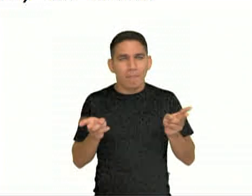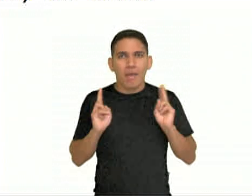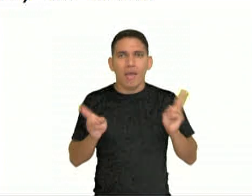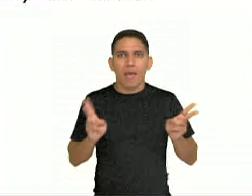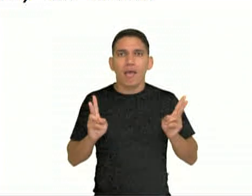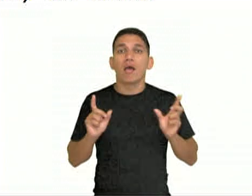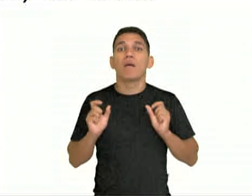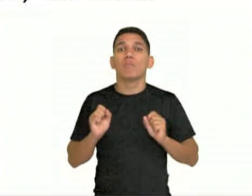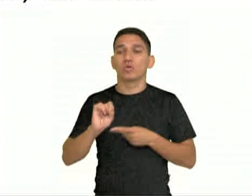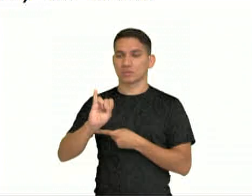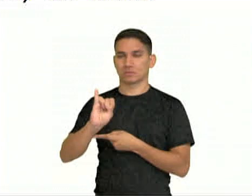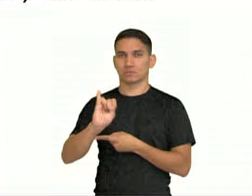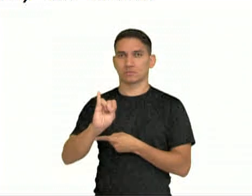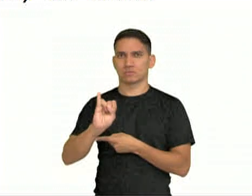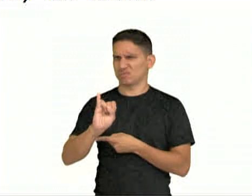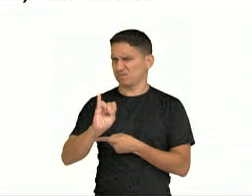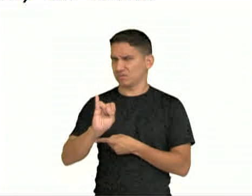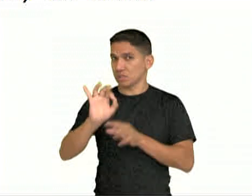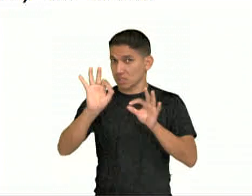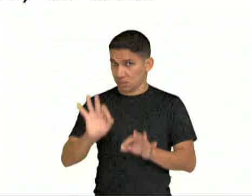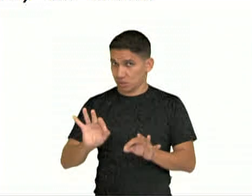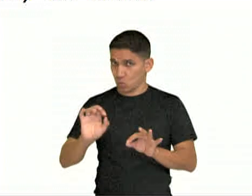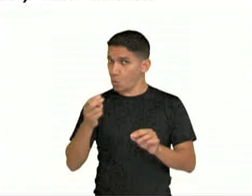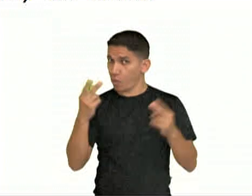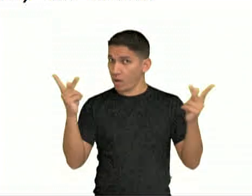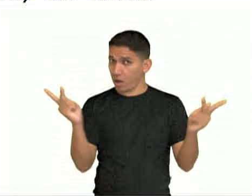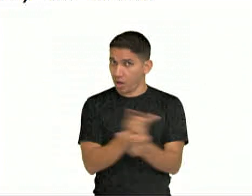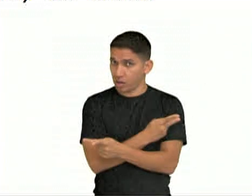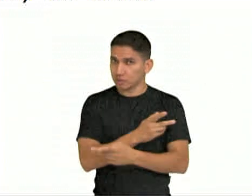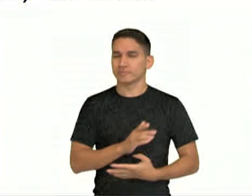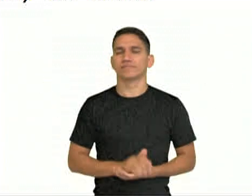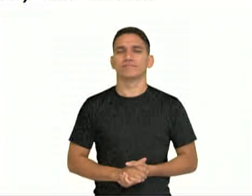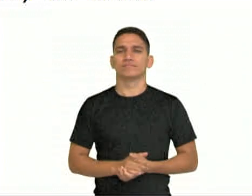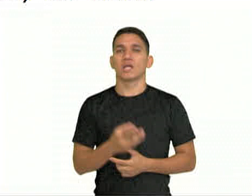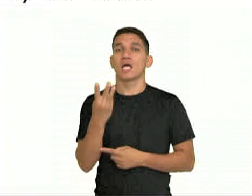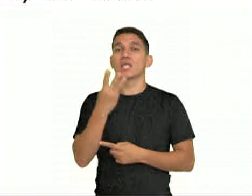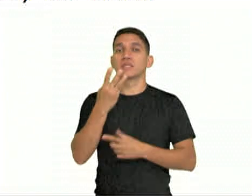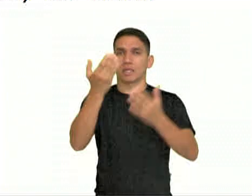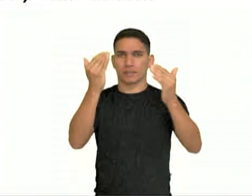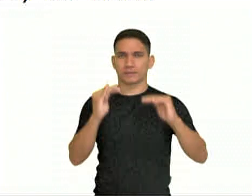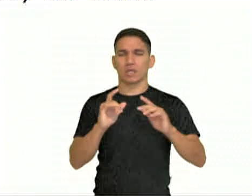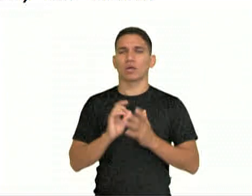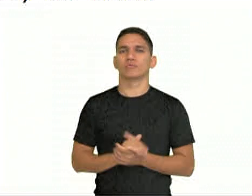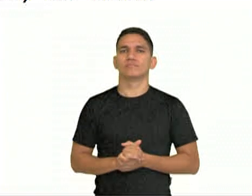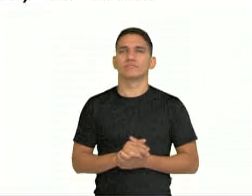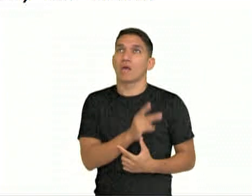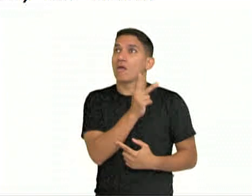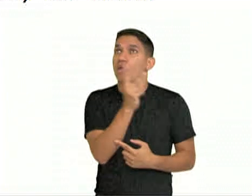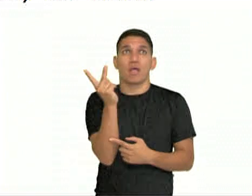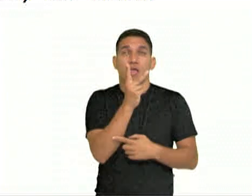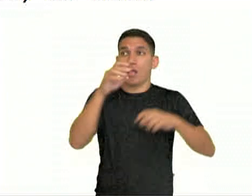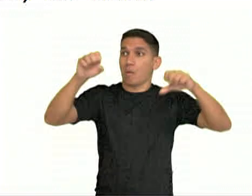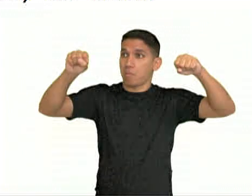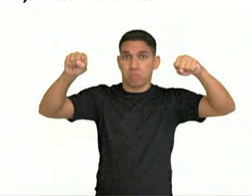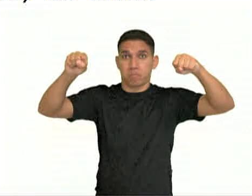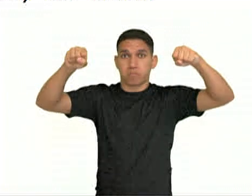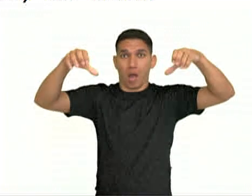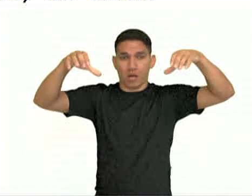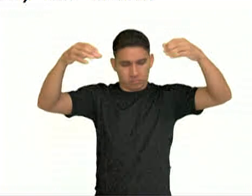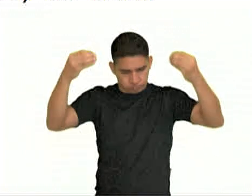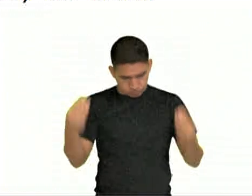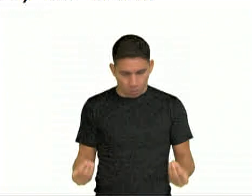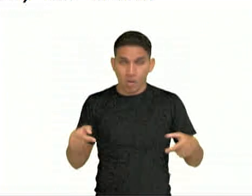impulso. Será que está certo essa? E a terceira: elas exercem a mesma força sobre o